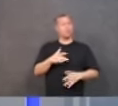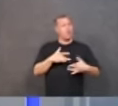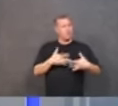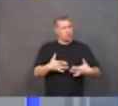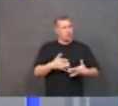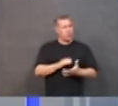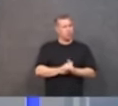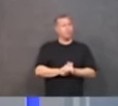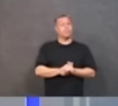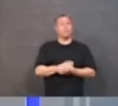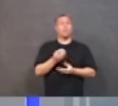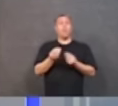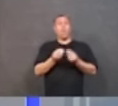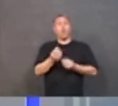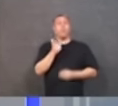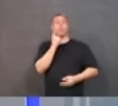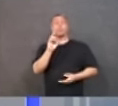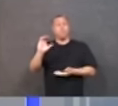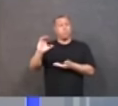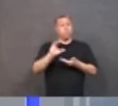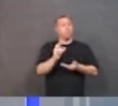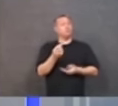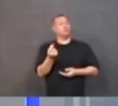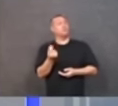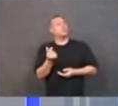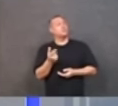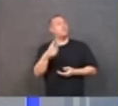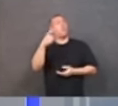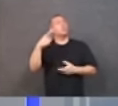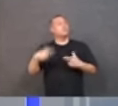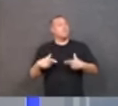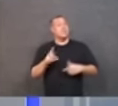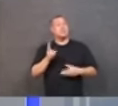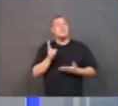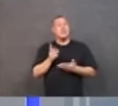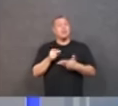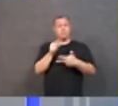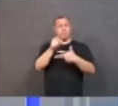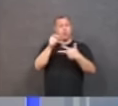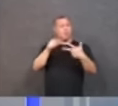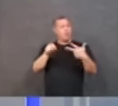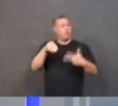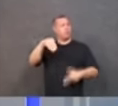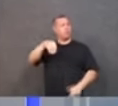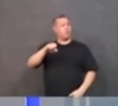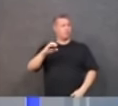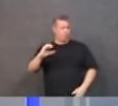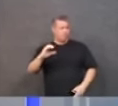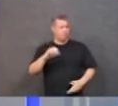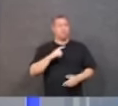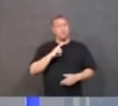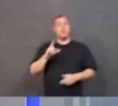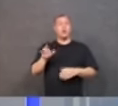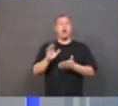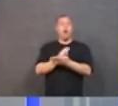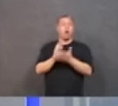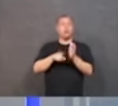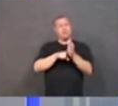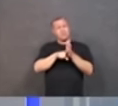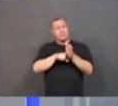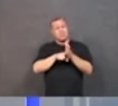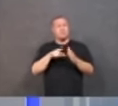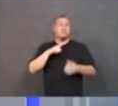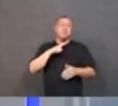recursos por exemplo, nós sempre ficamos no MEC, e no caso da pesquisa no CT Infra. E existem outros 15